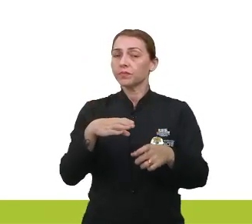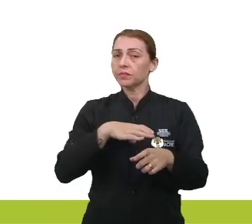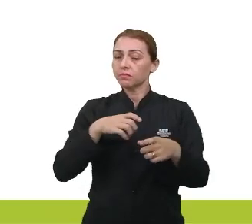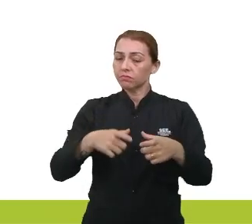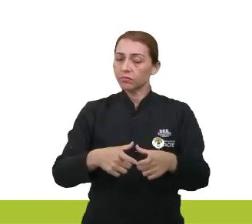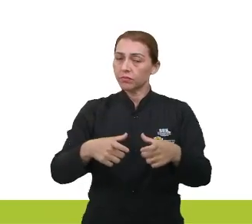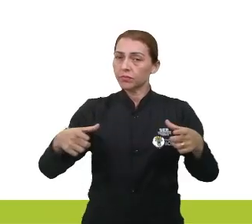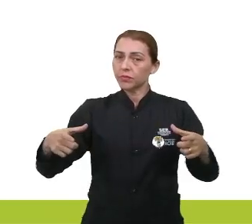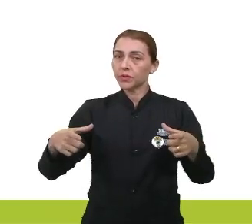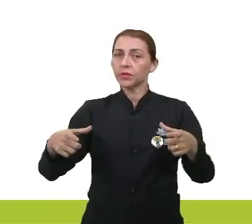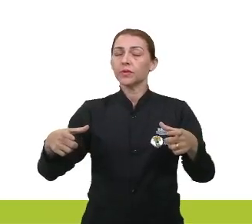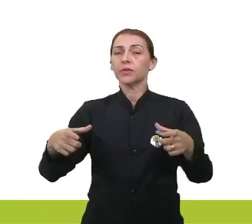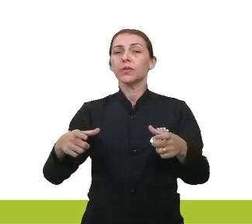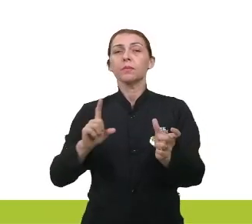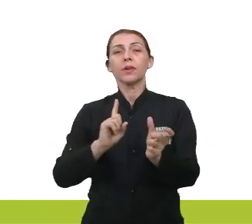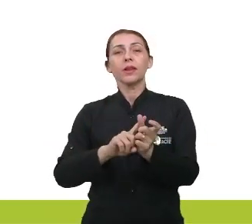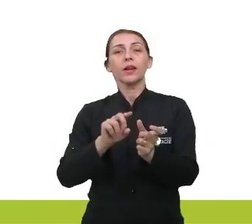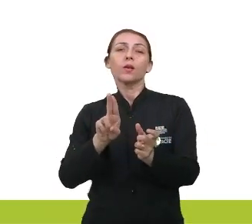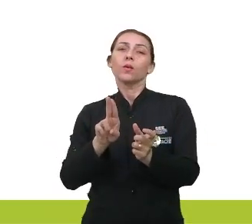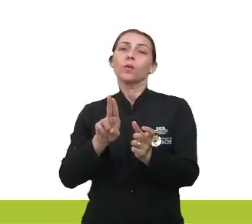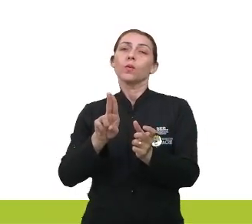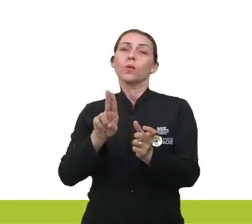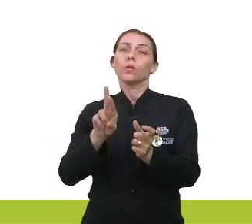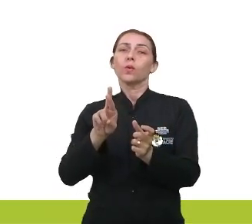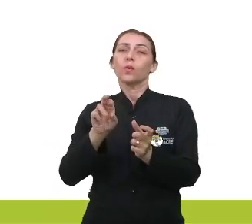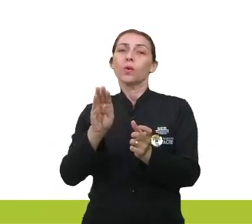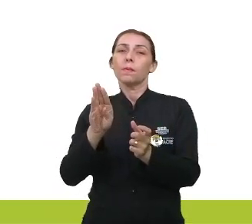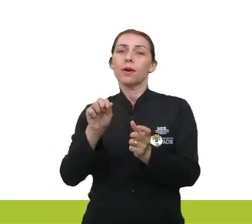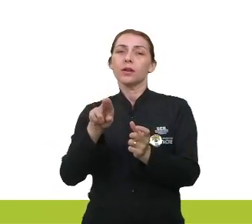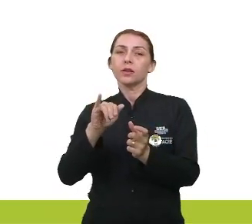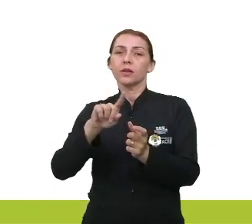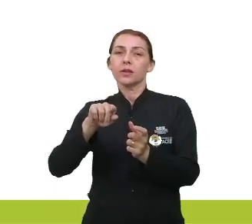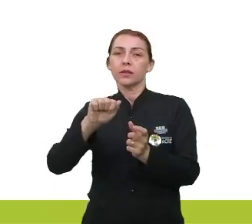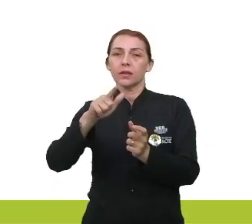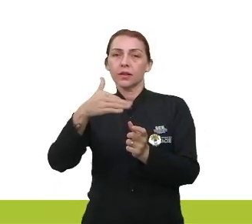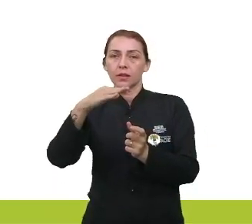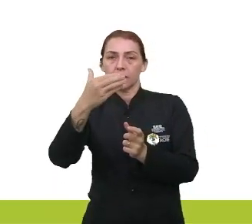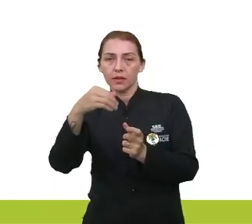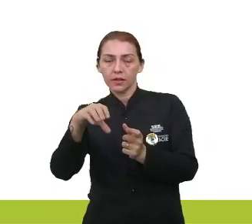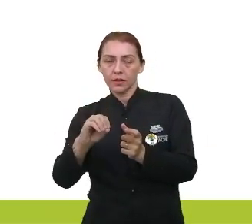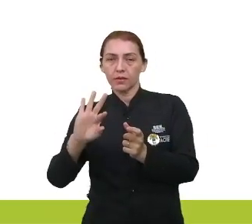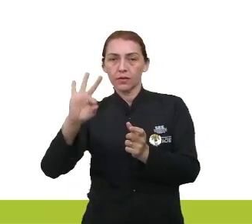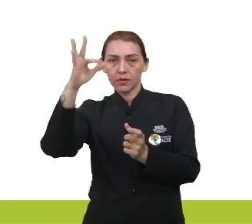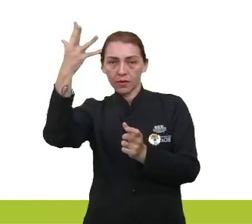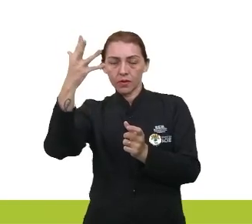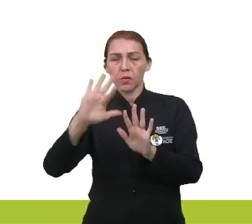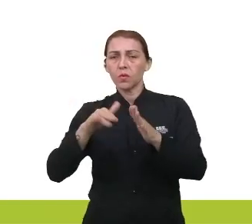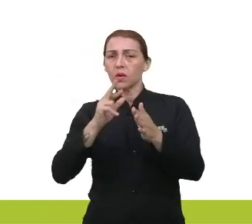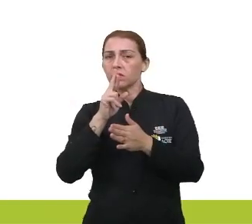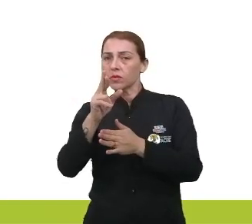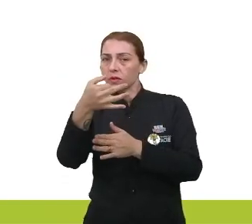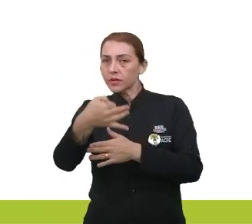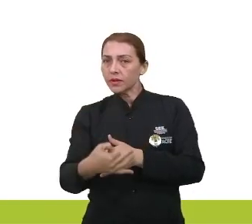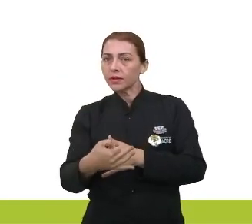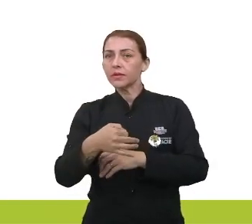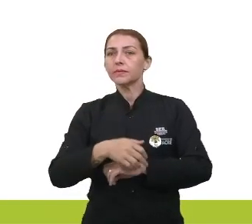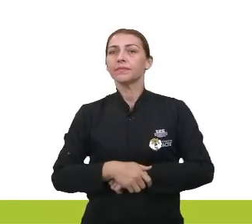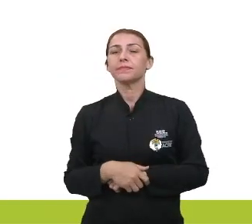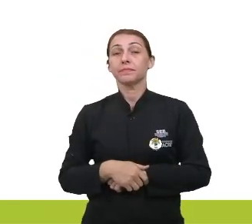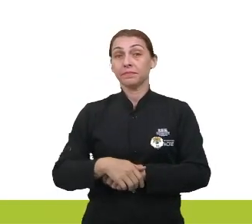urbanização. A palavra-chave aqui é a urbanização brasileira acontecesse. Logo, qual é a resposta